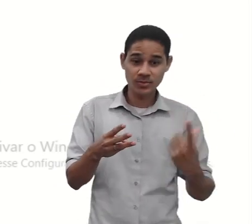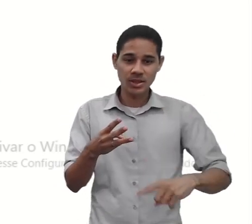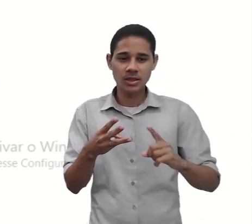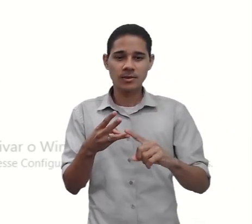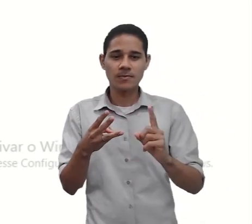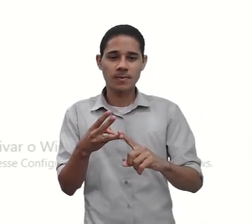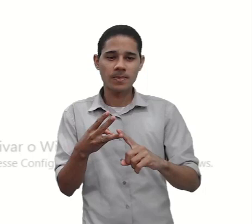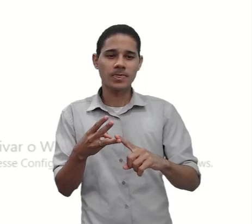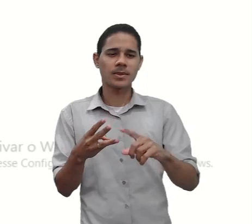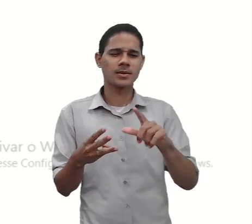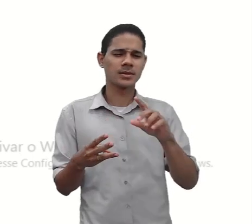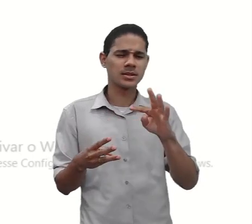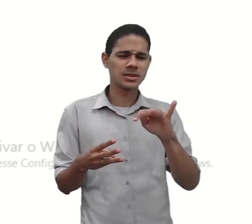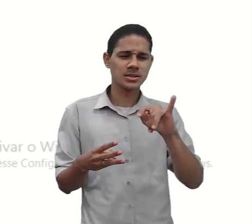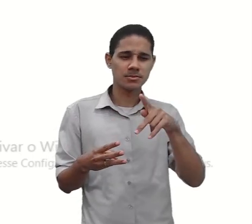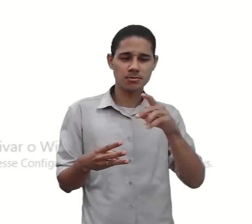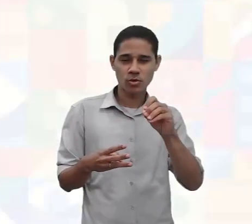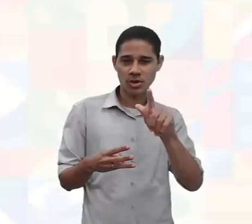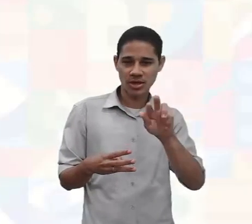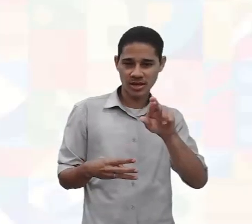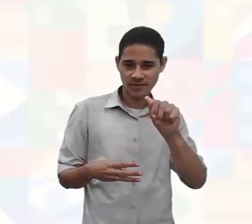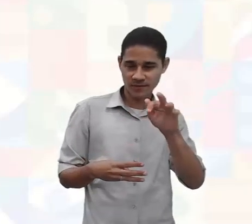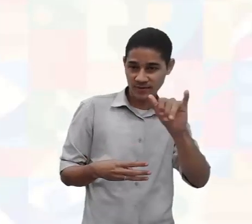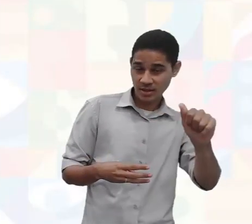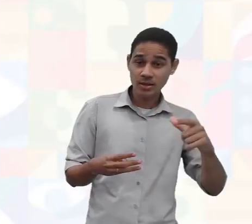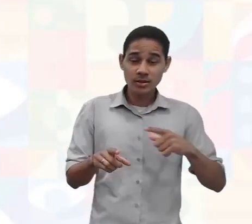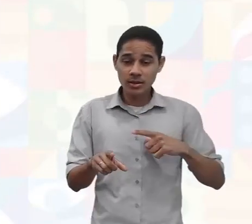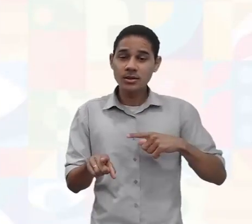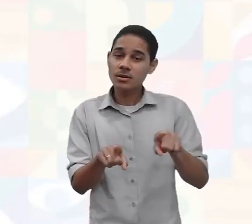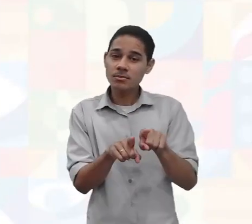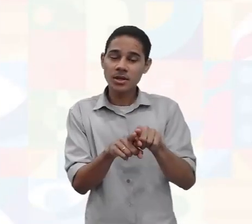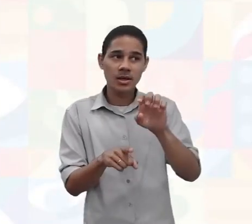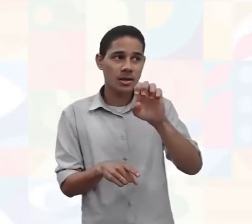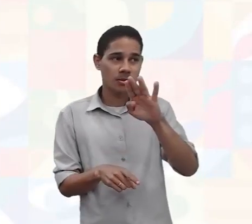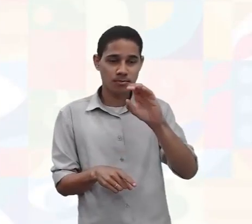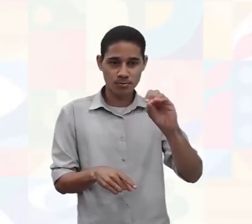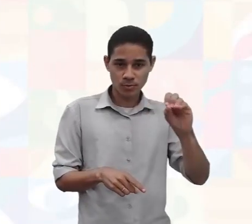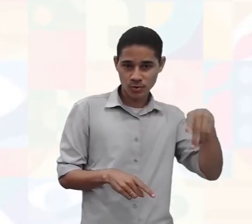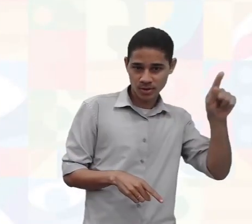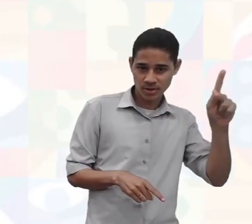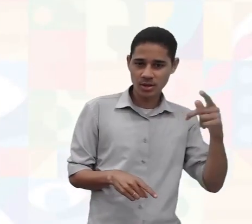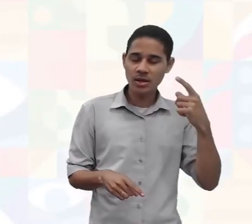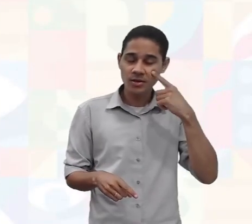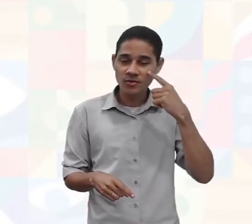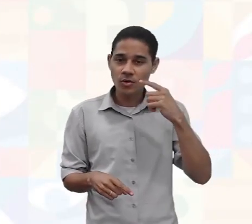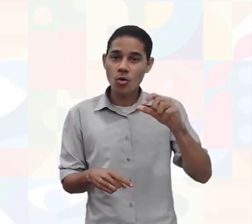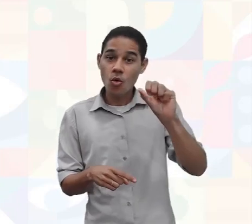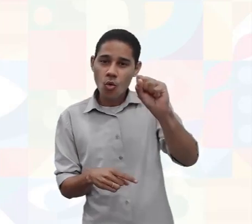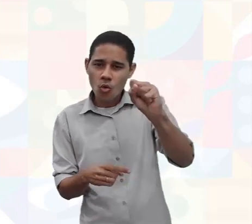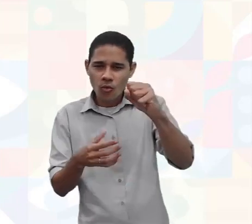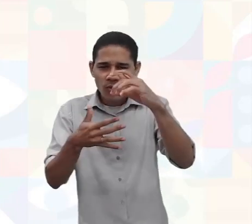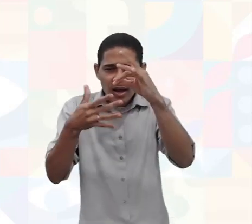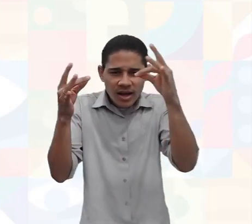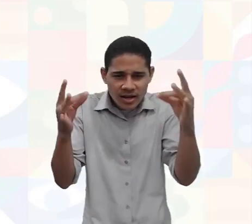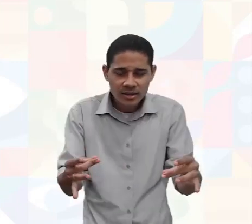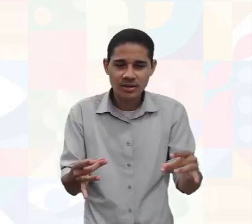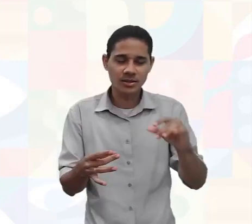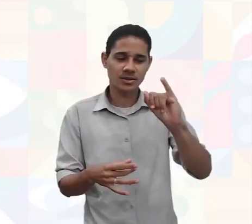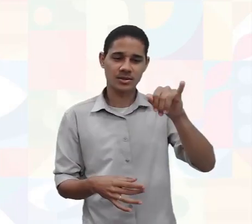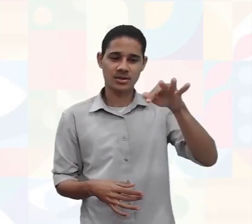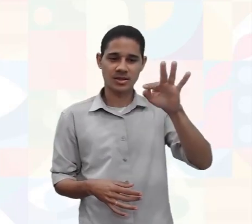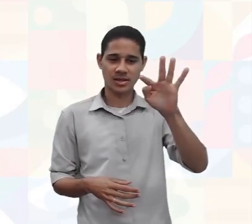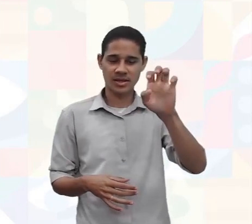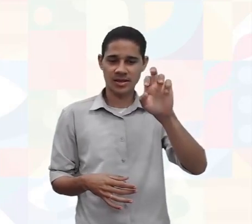elementos, cor e tipografia, e também 8 características fundamentais das interfaces: clareza,